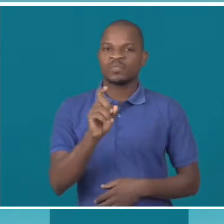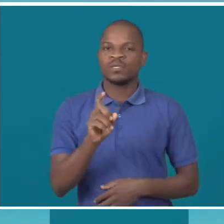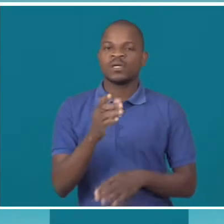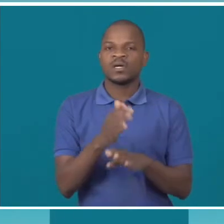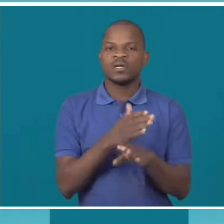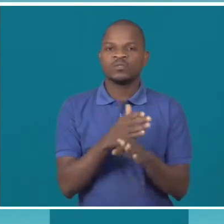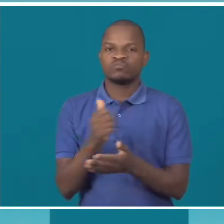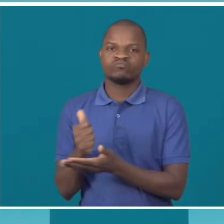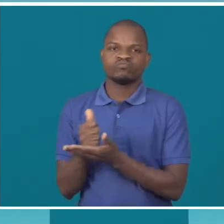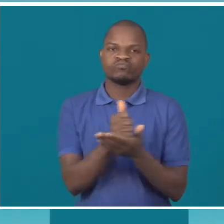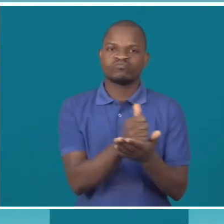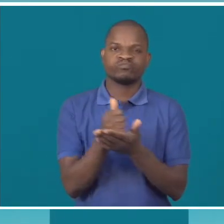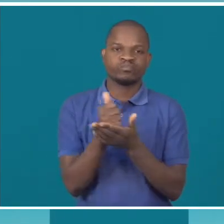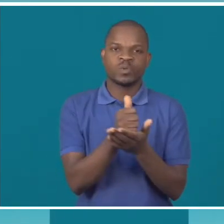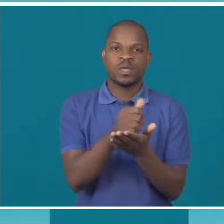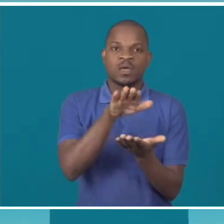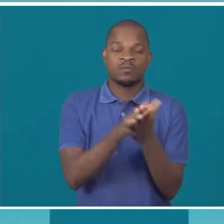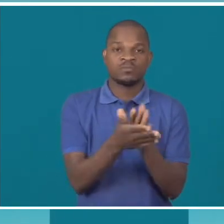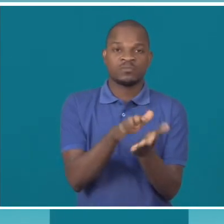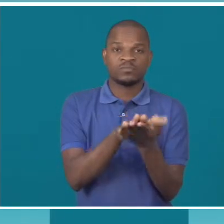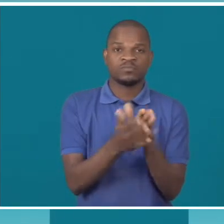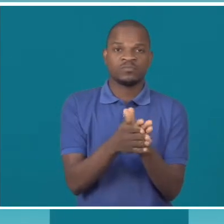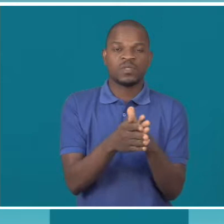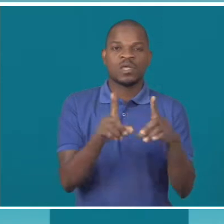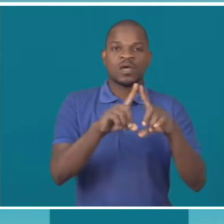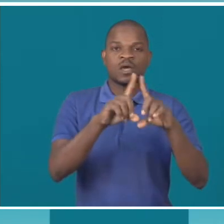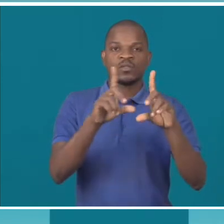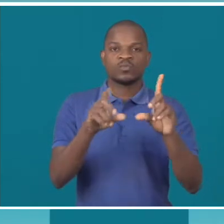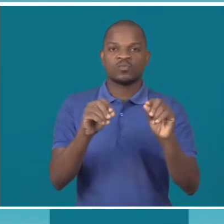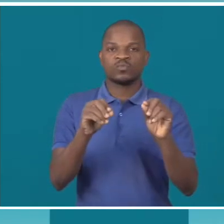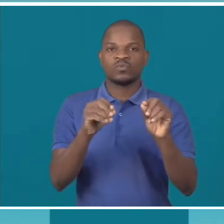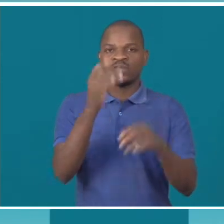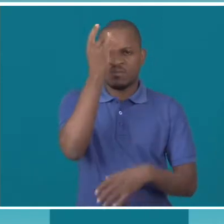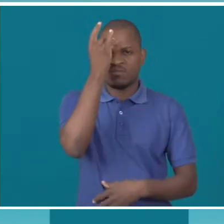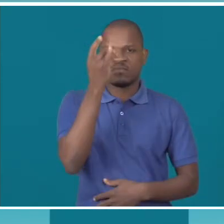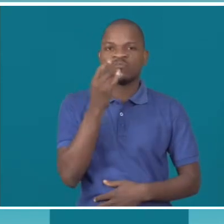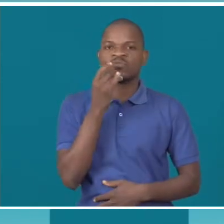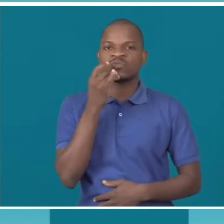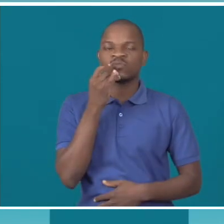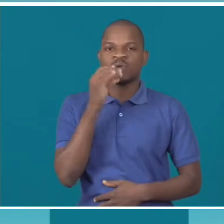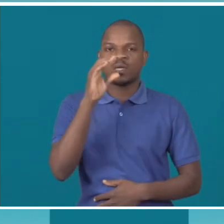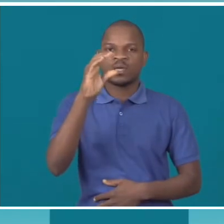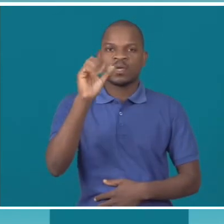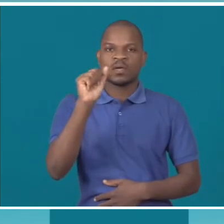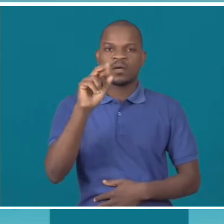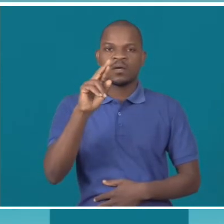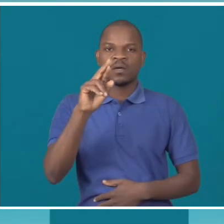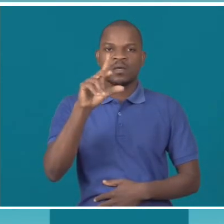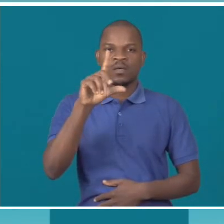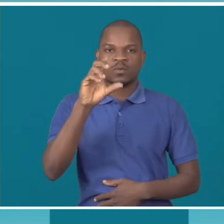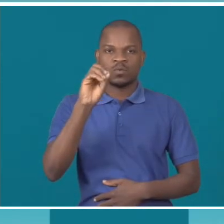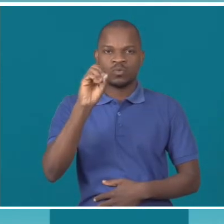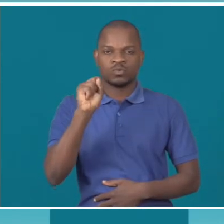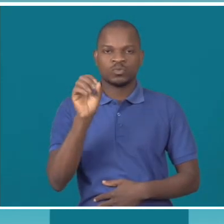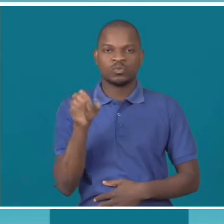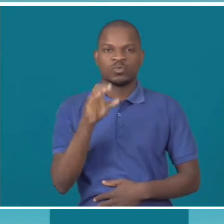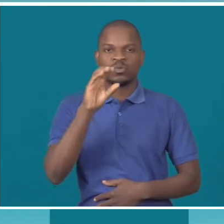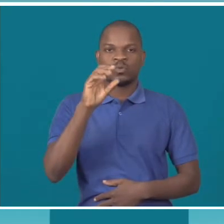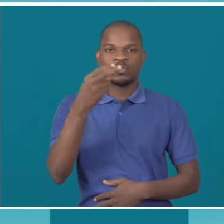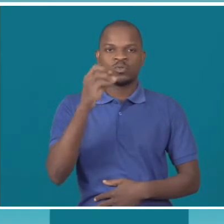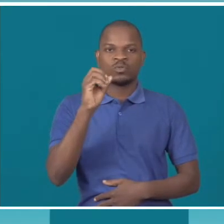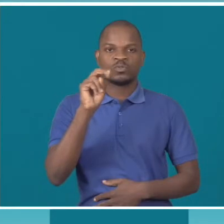na compilação, não é? Do tropoto, o Carlos Izaida Rongo. Como é que foi a